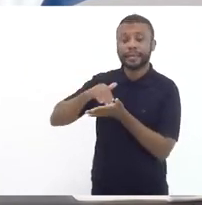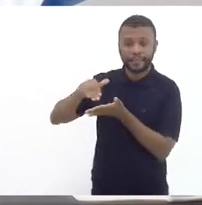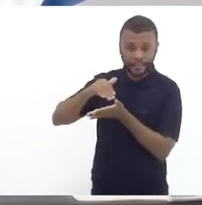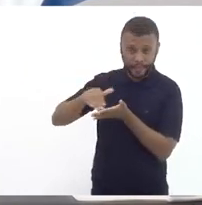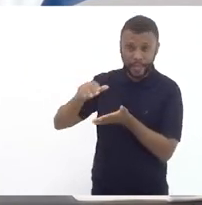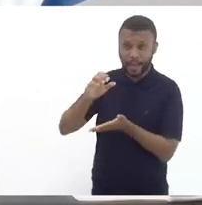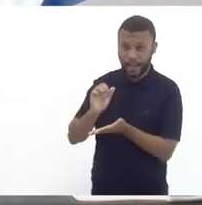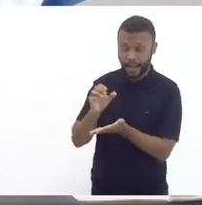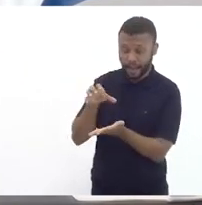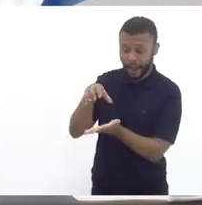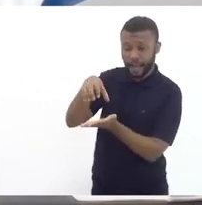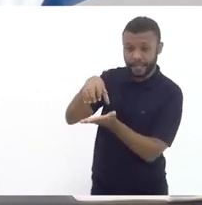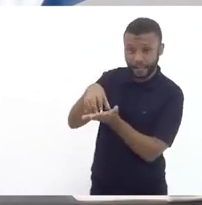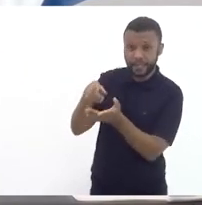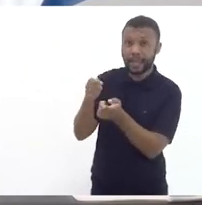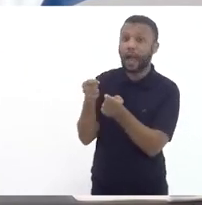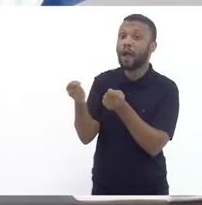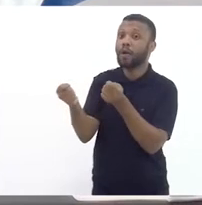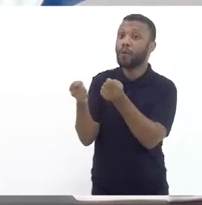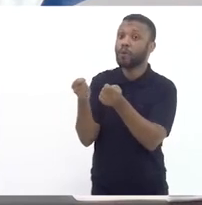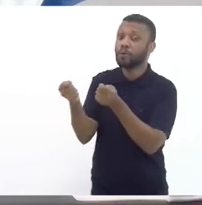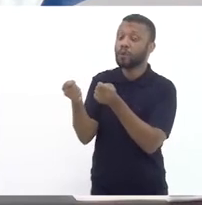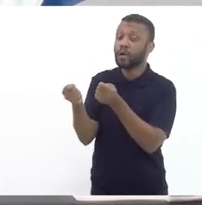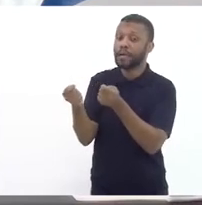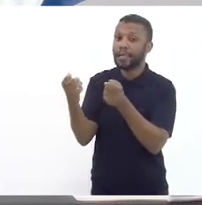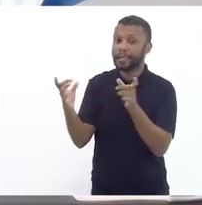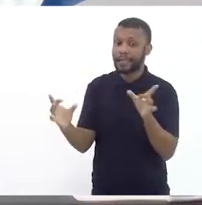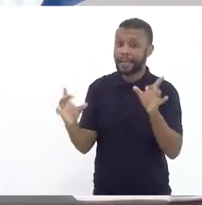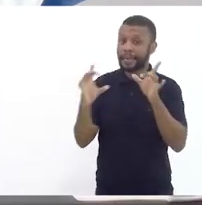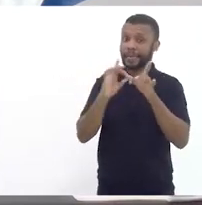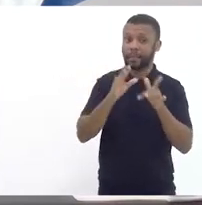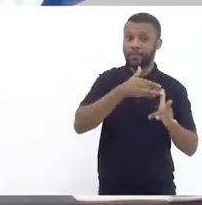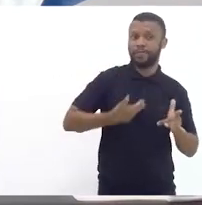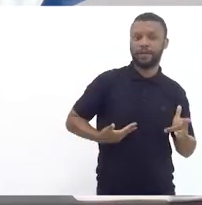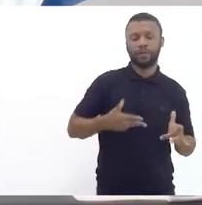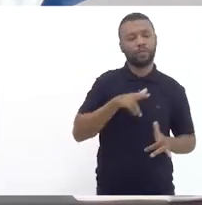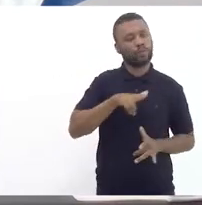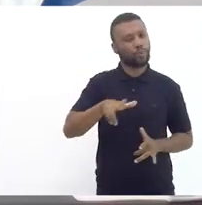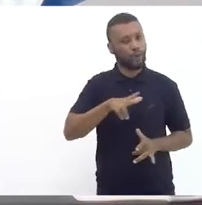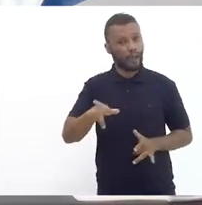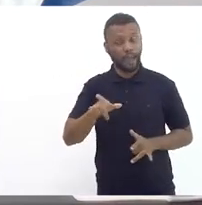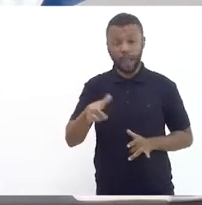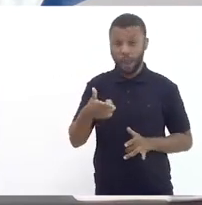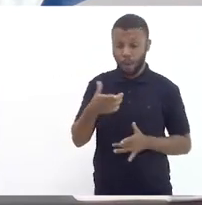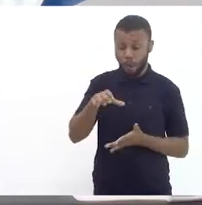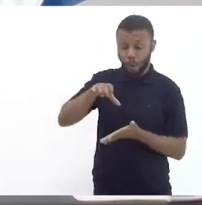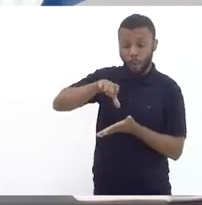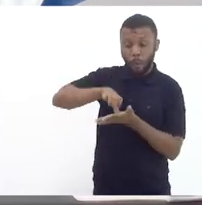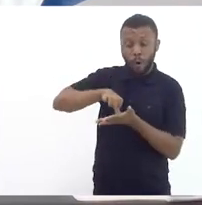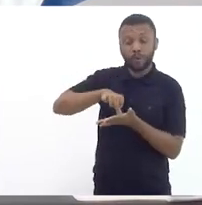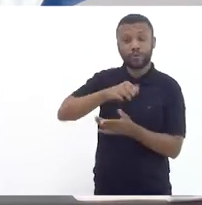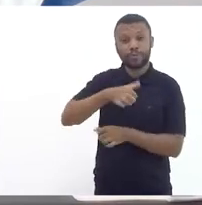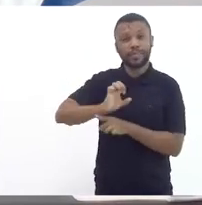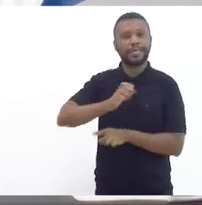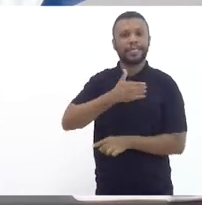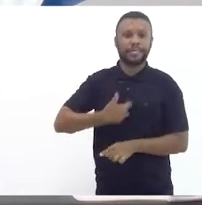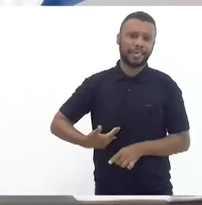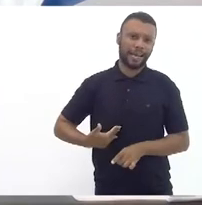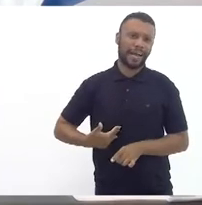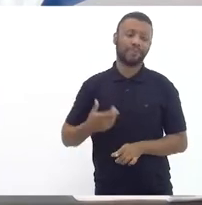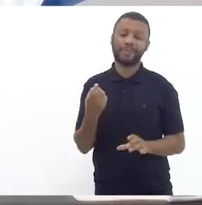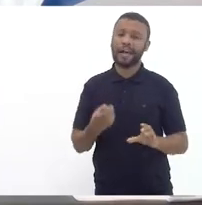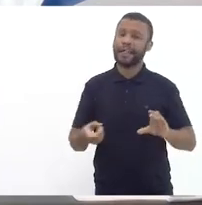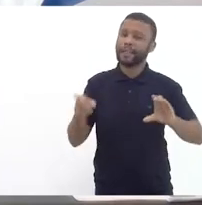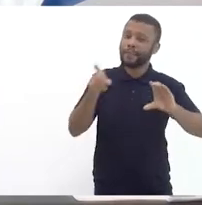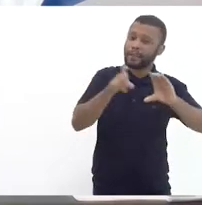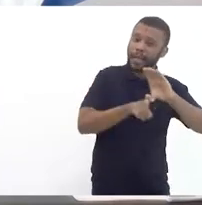Getransp seja uma agência reguladora, não é um órgão de governo, né, é um órgão de Estado, né, não deveria depender, Luiz Paulo,